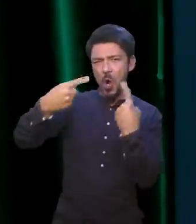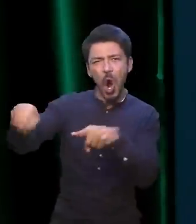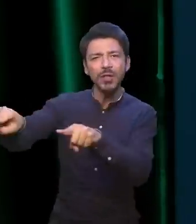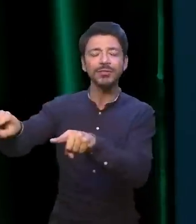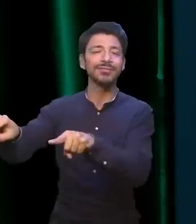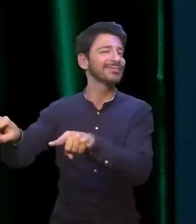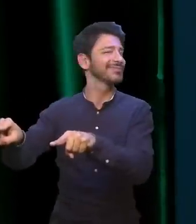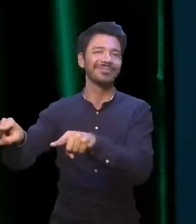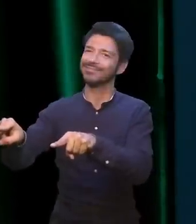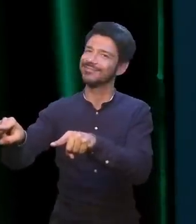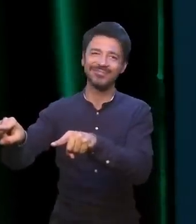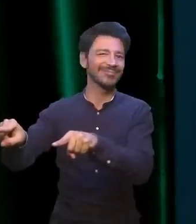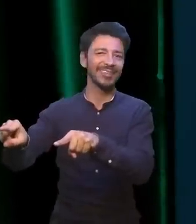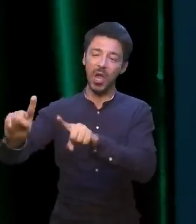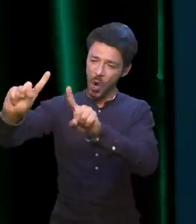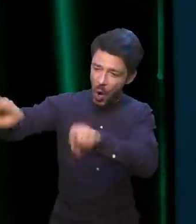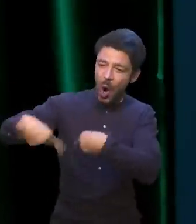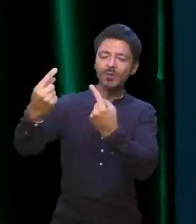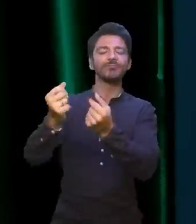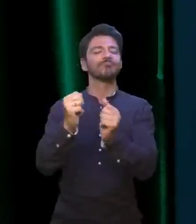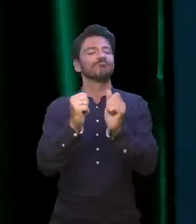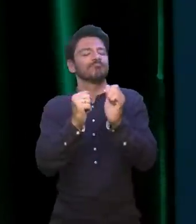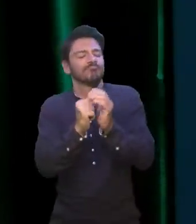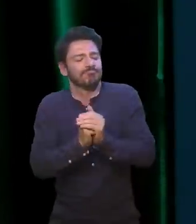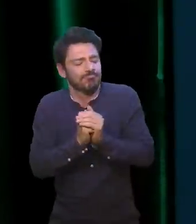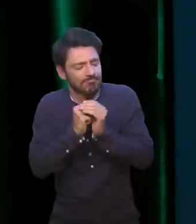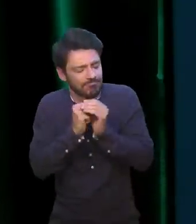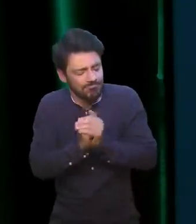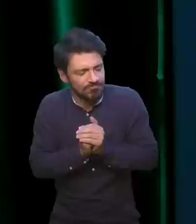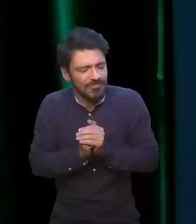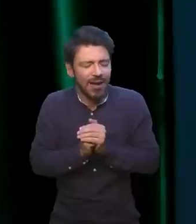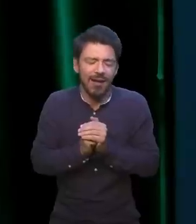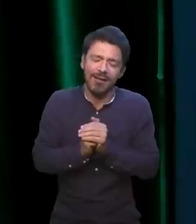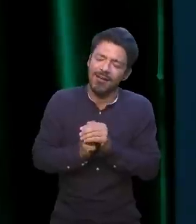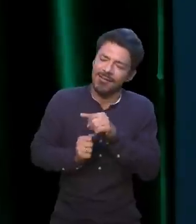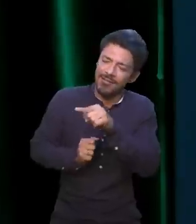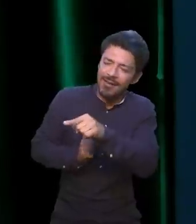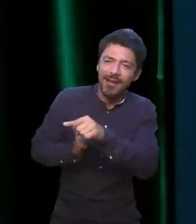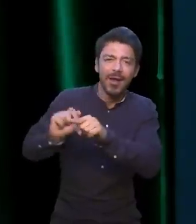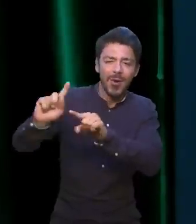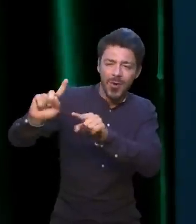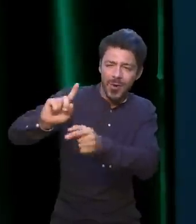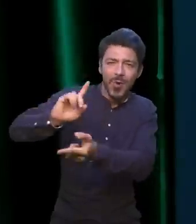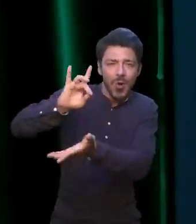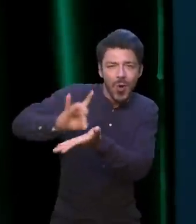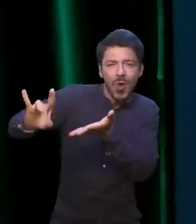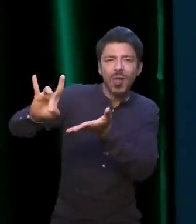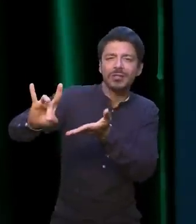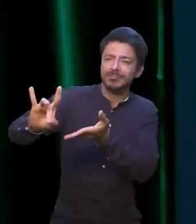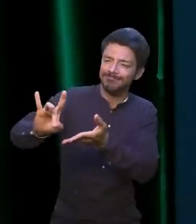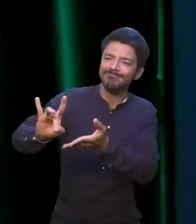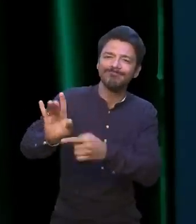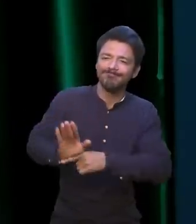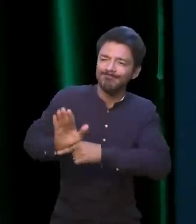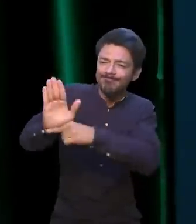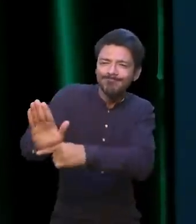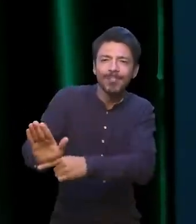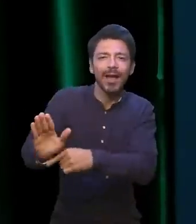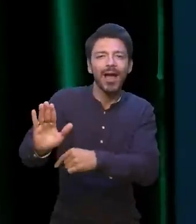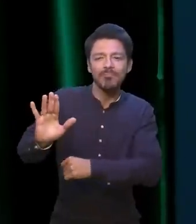orar. Orai também pelos vossos inimigos, pelos que vos perseguem e caluniam, como disse Jesus. Este é o escudo do